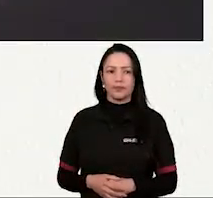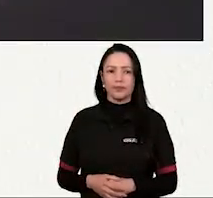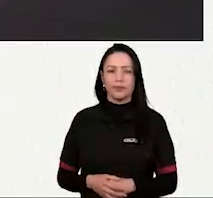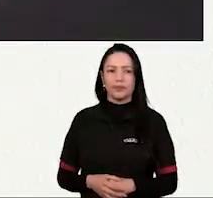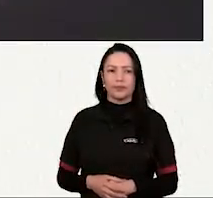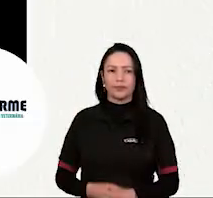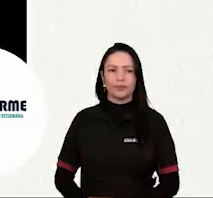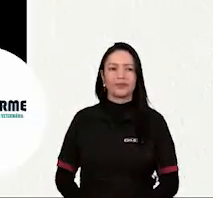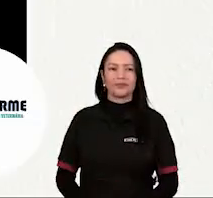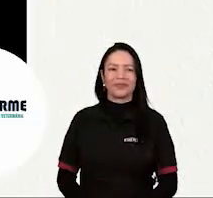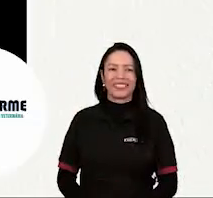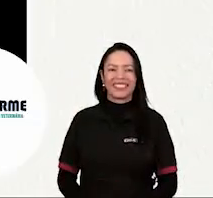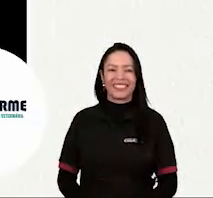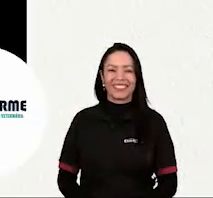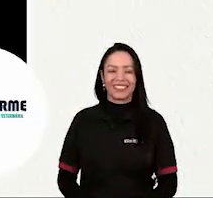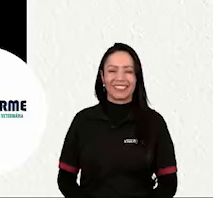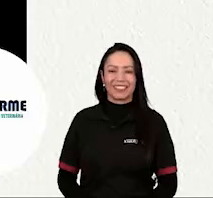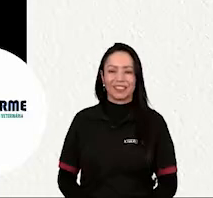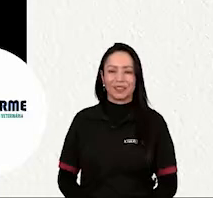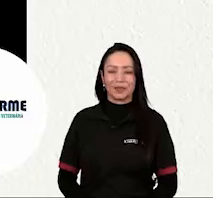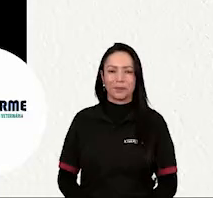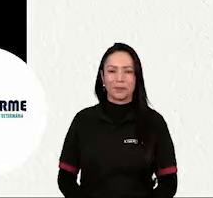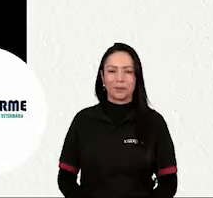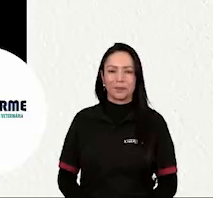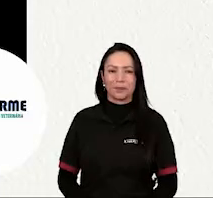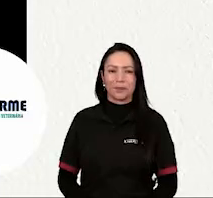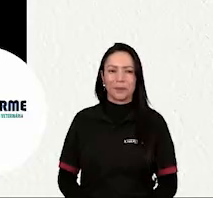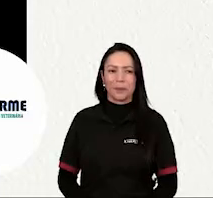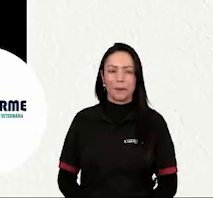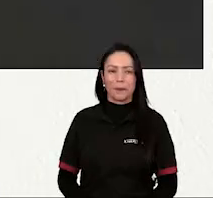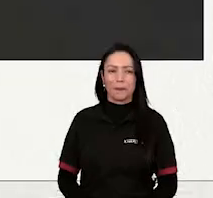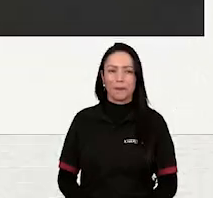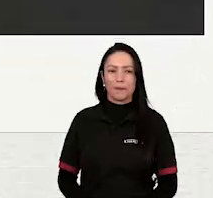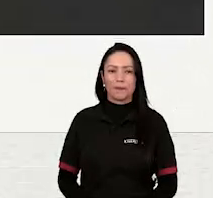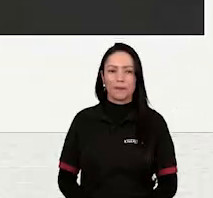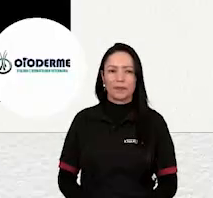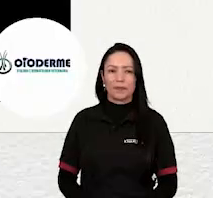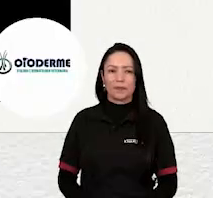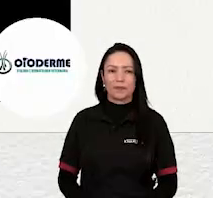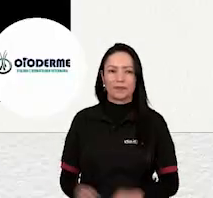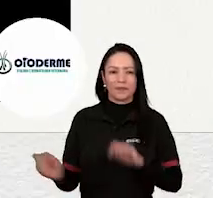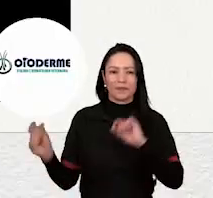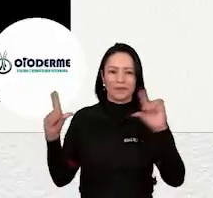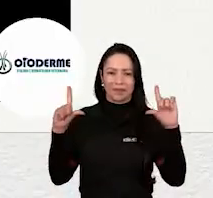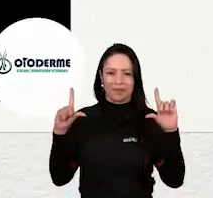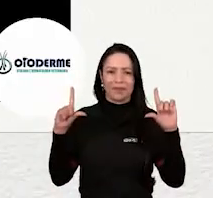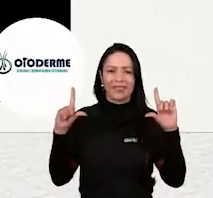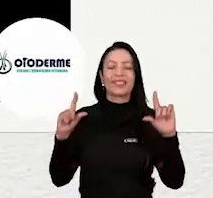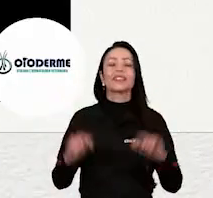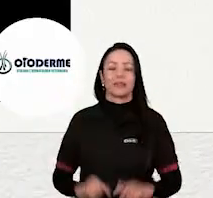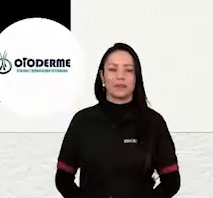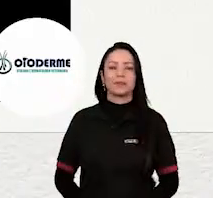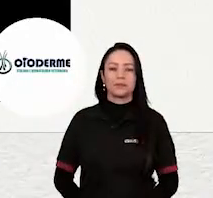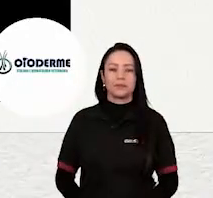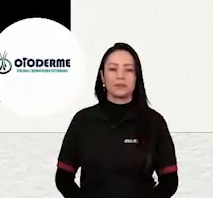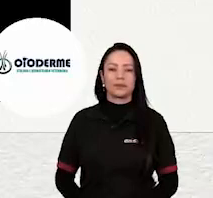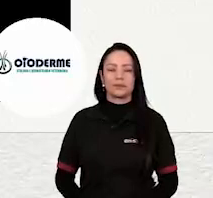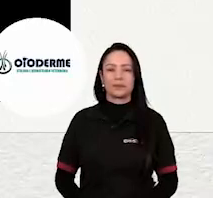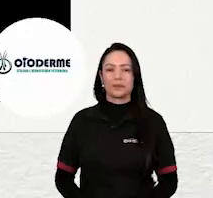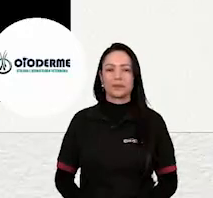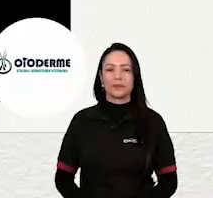Aqui. Opa, eu passei junto com você, desculpa. Vai. Mais um. Agora vai.